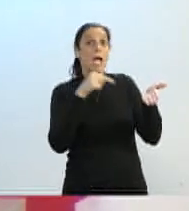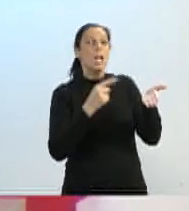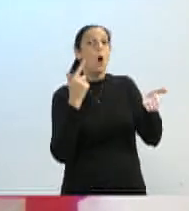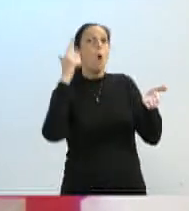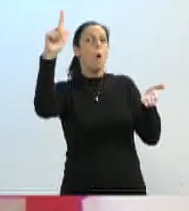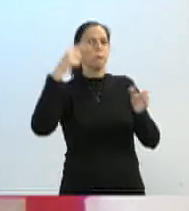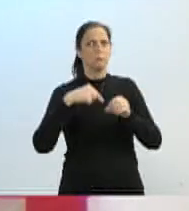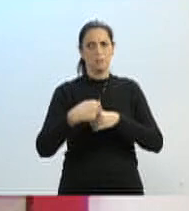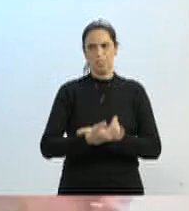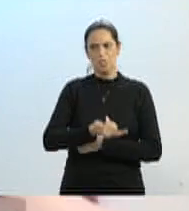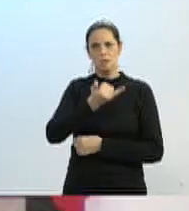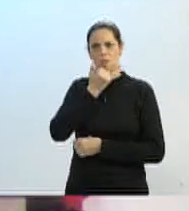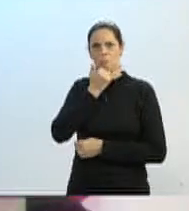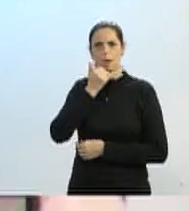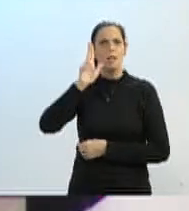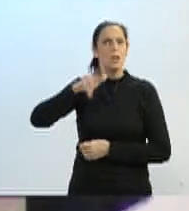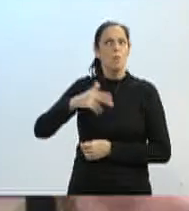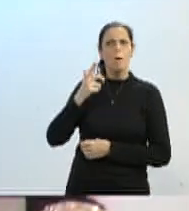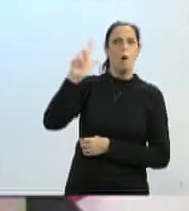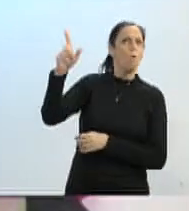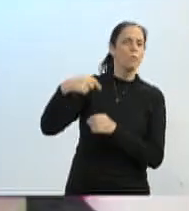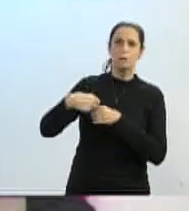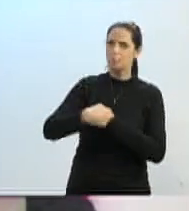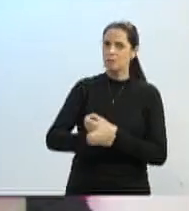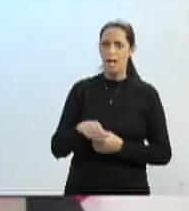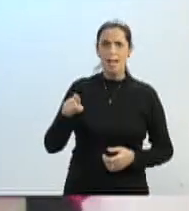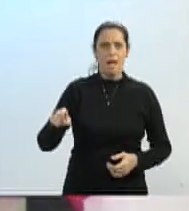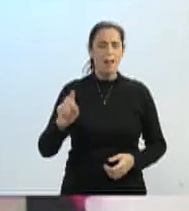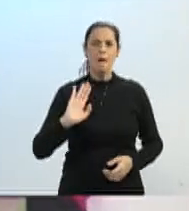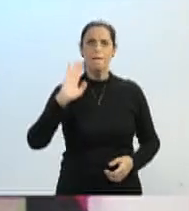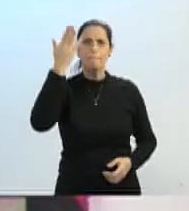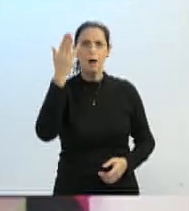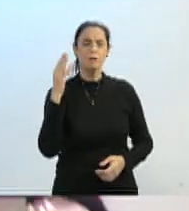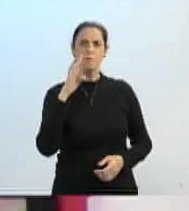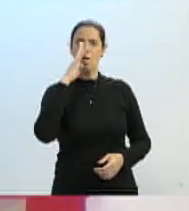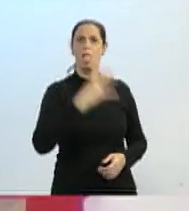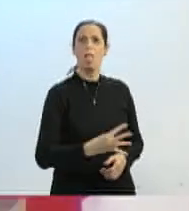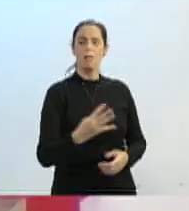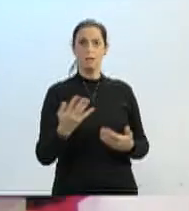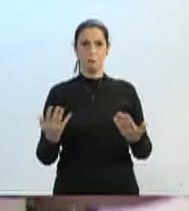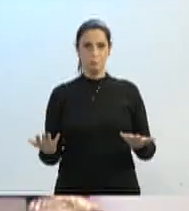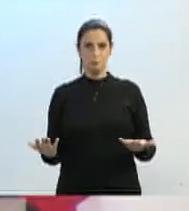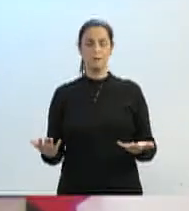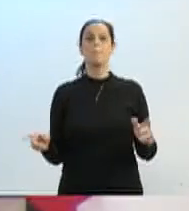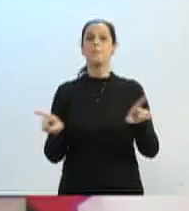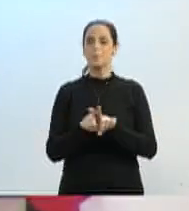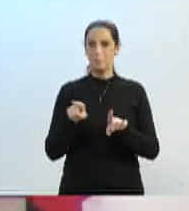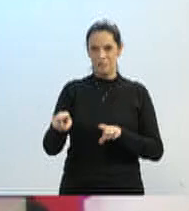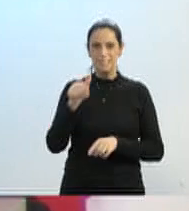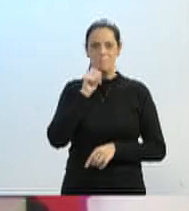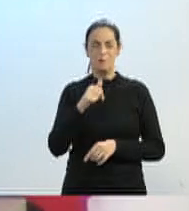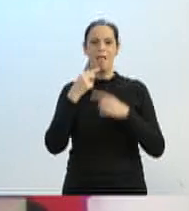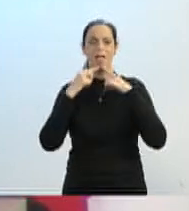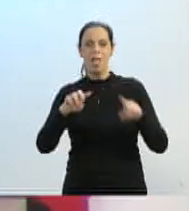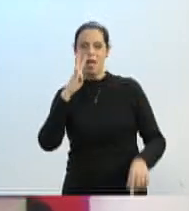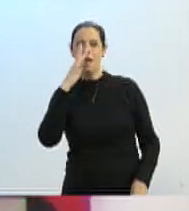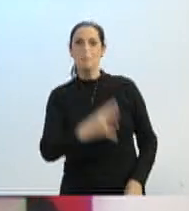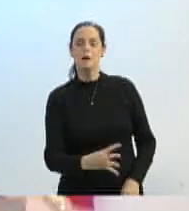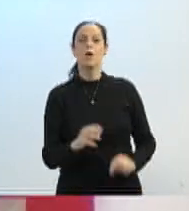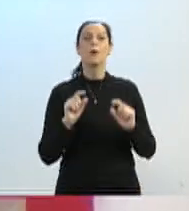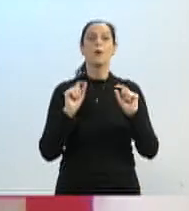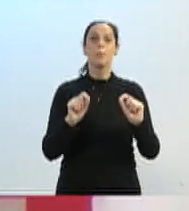cidade. Outra falsa afirmativa, muito dissipada nos comentários, é a que